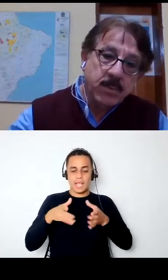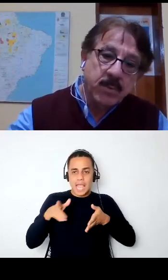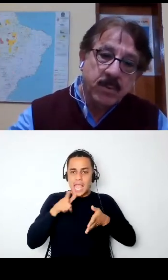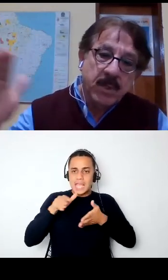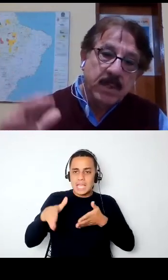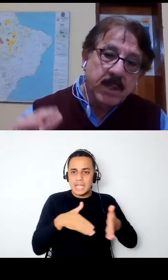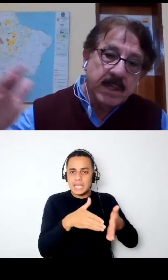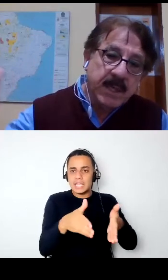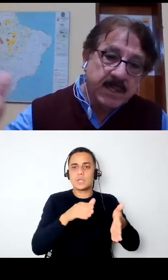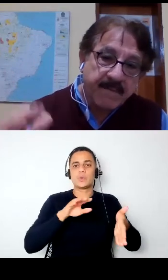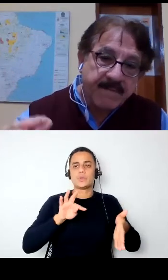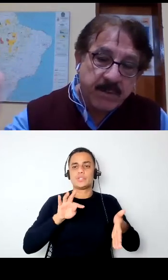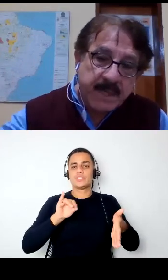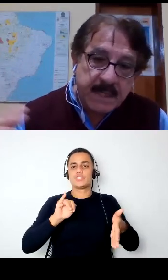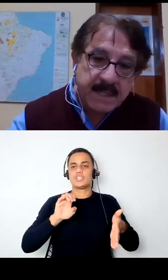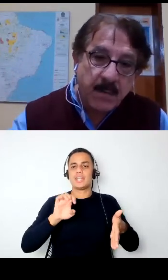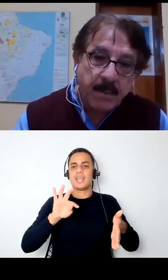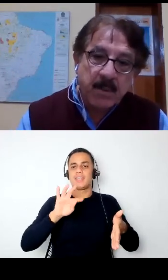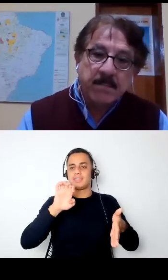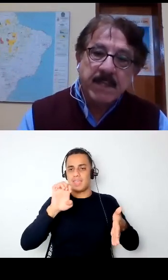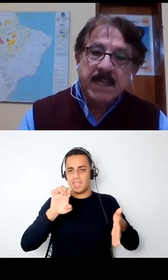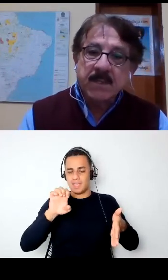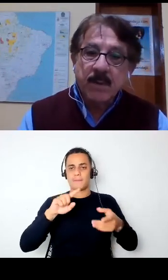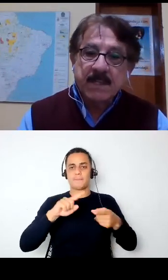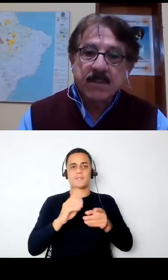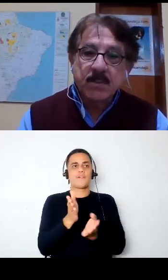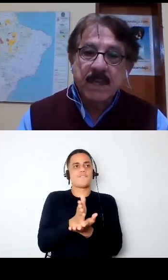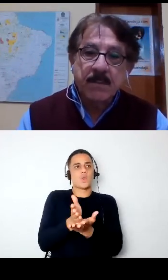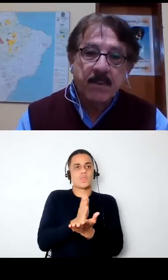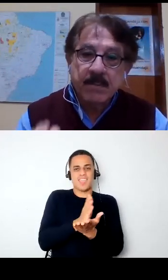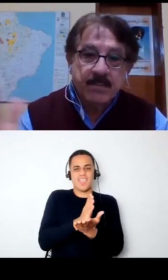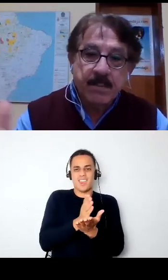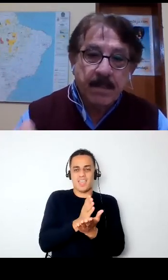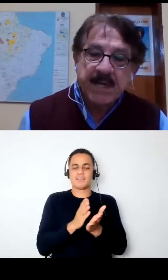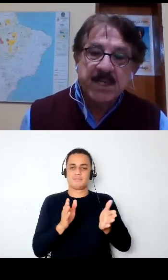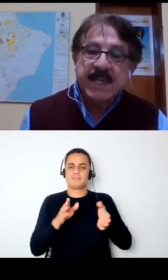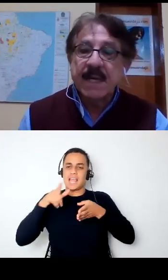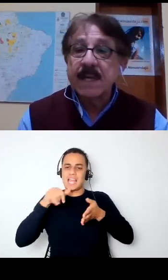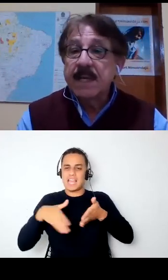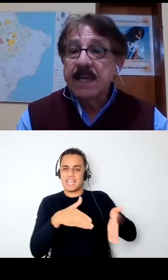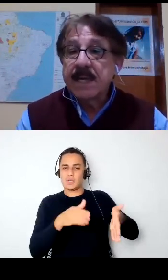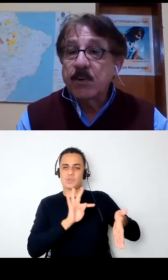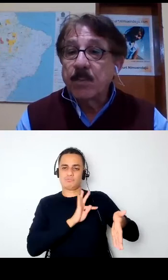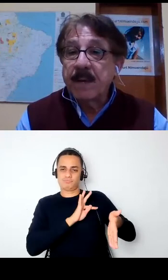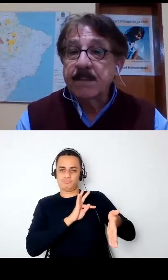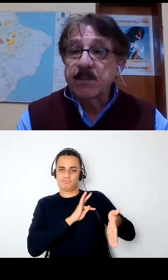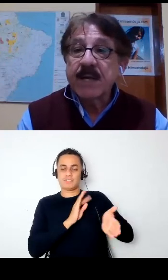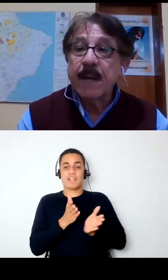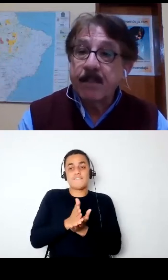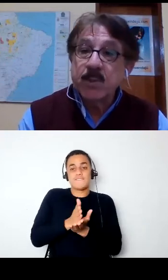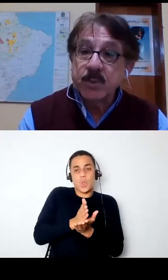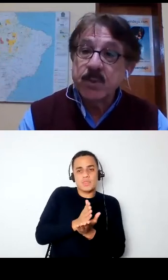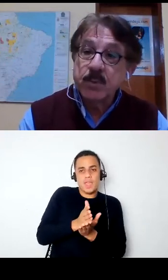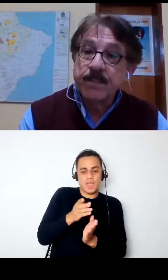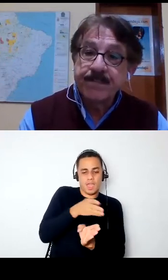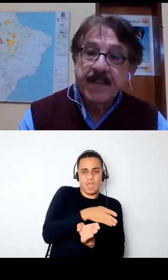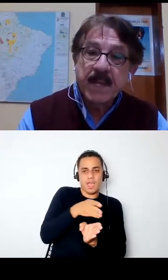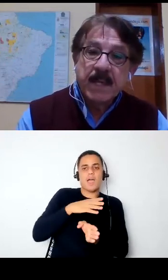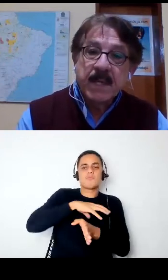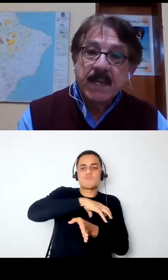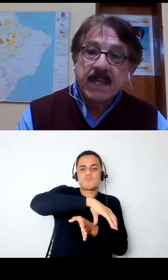beira da fronteira de São Paulo e Minas, quase toda, boa parte dela, era ocupada pelos Kayapó do